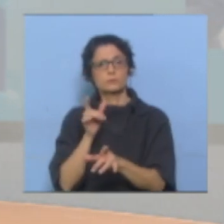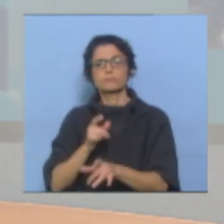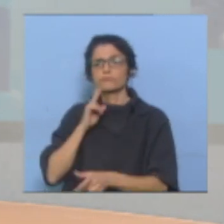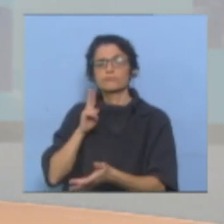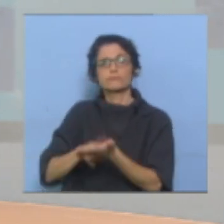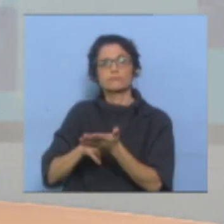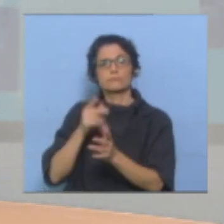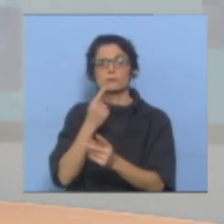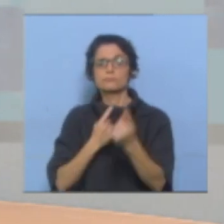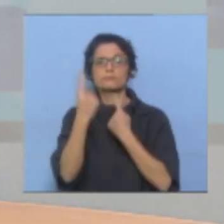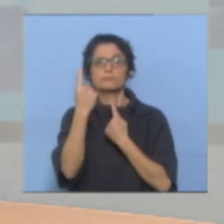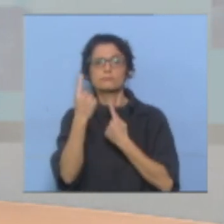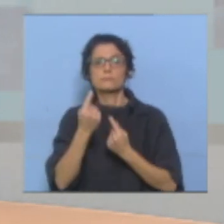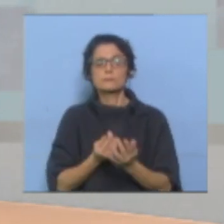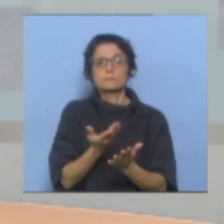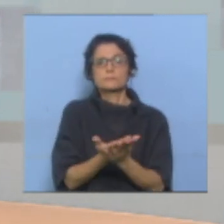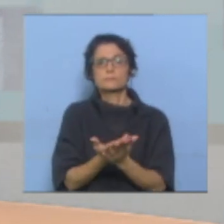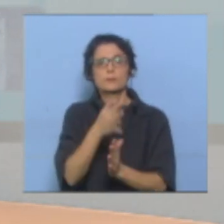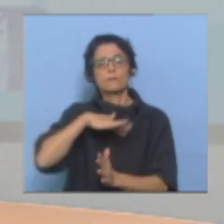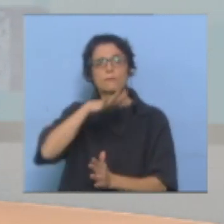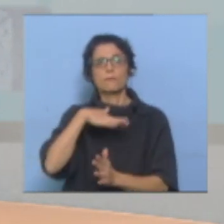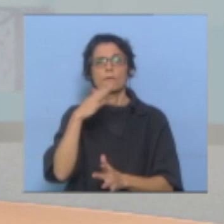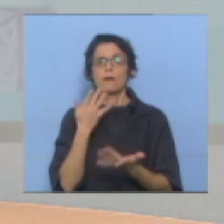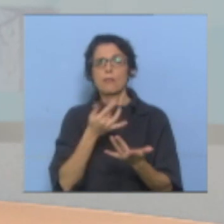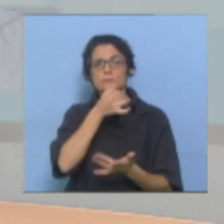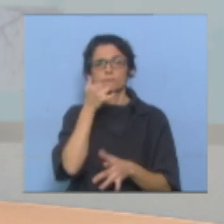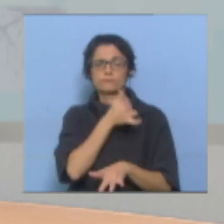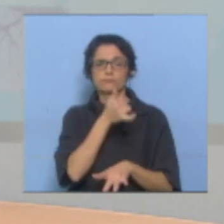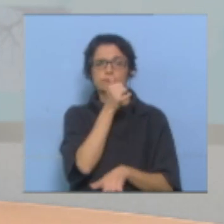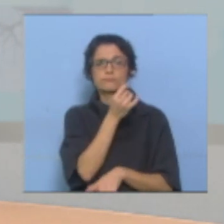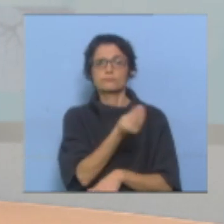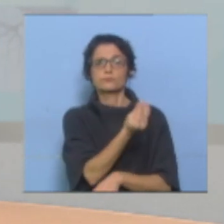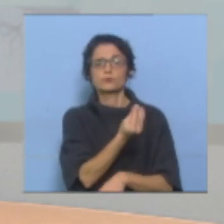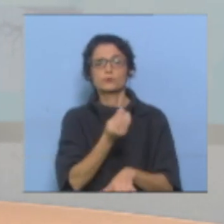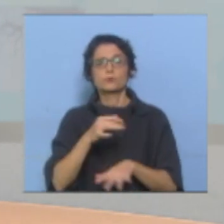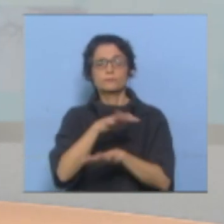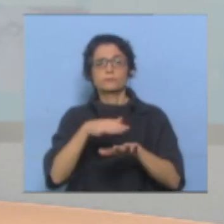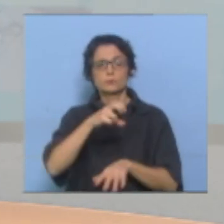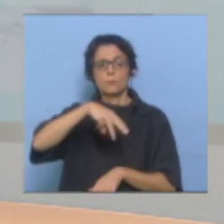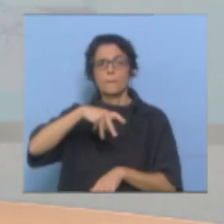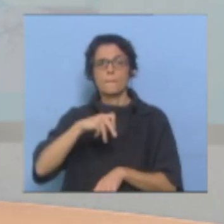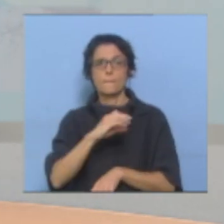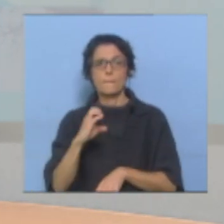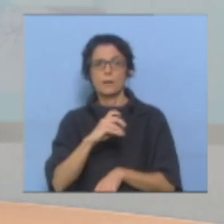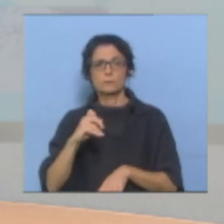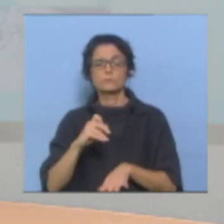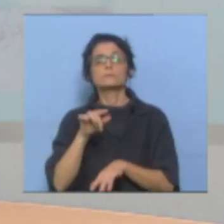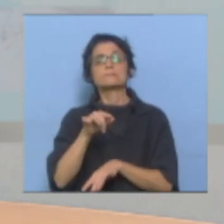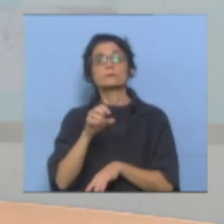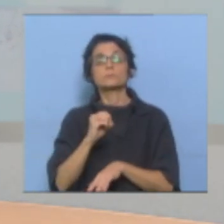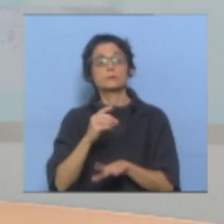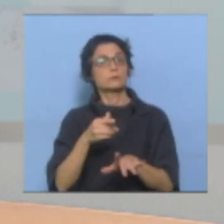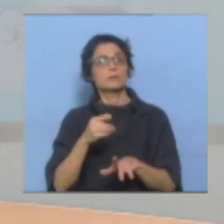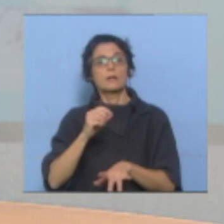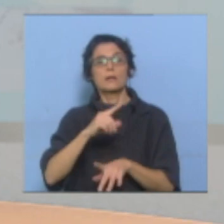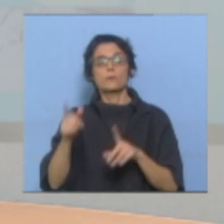apresentada pelos familiares das vítimas da tragédia ocorrida na Praia do Meco em 2013. Eunice, obrigado por estar